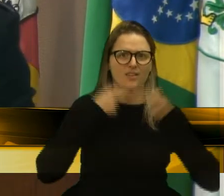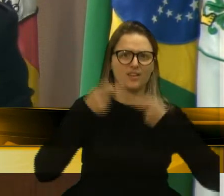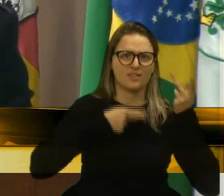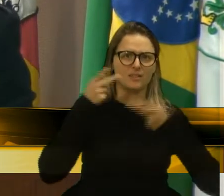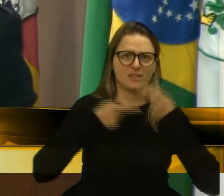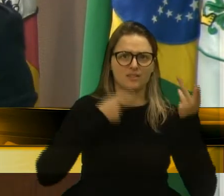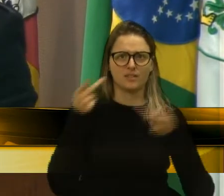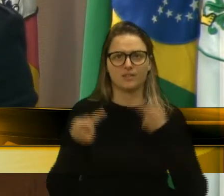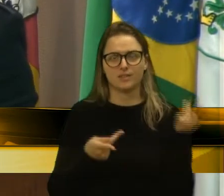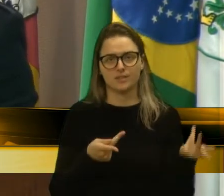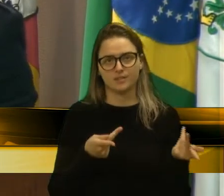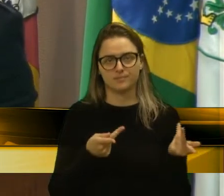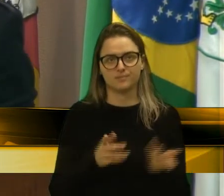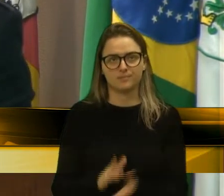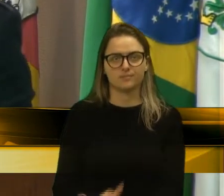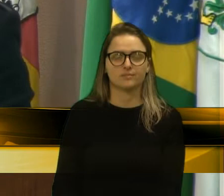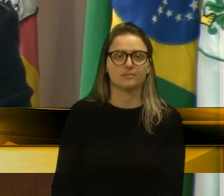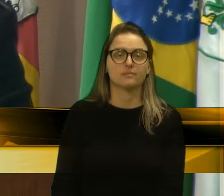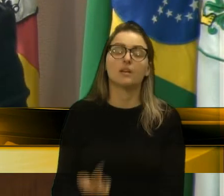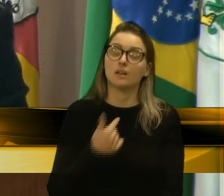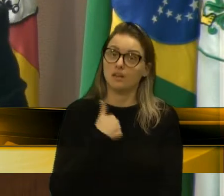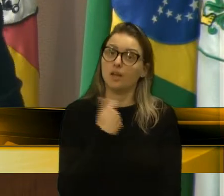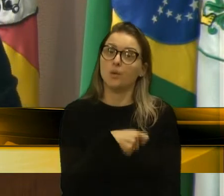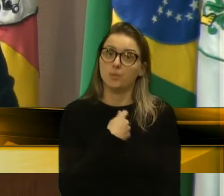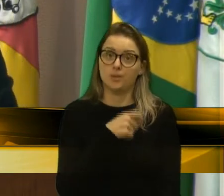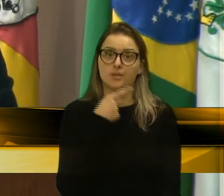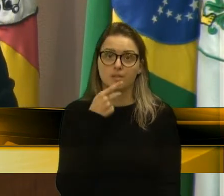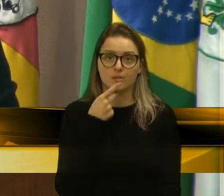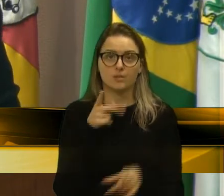blá. Eu tenho que falar também, né?